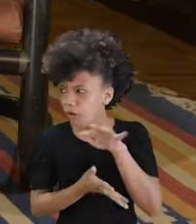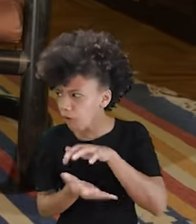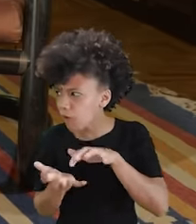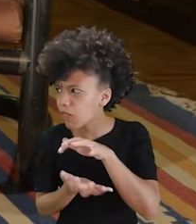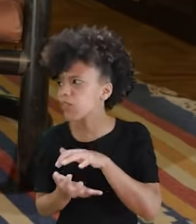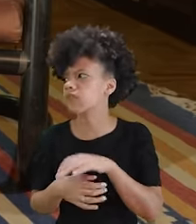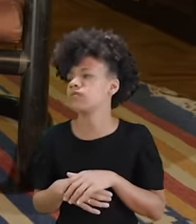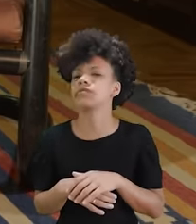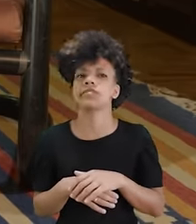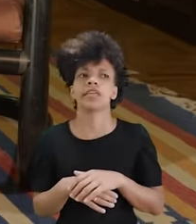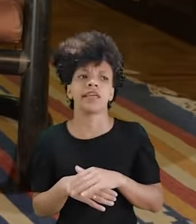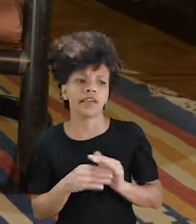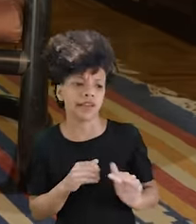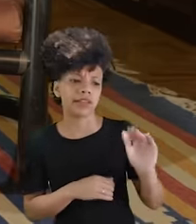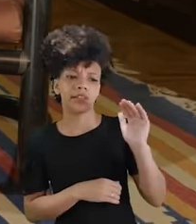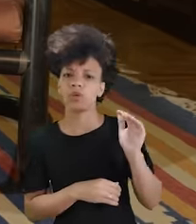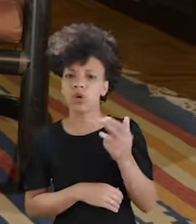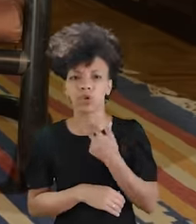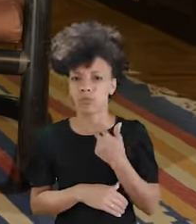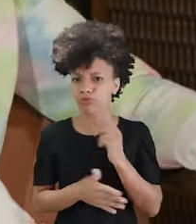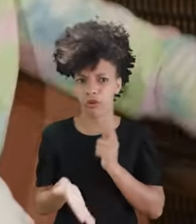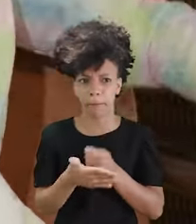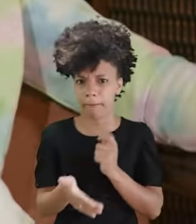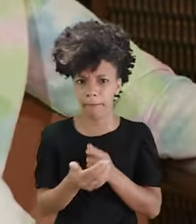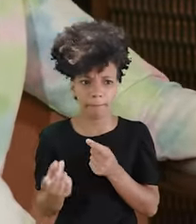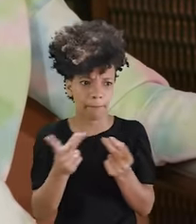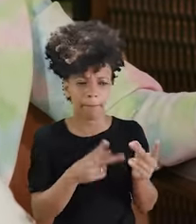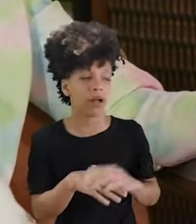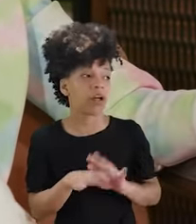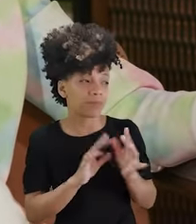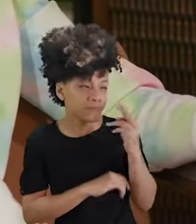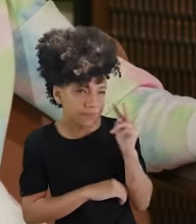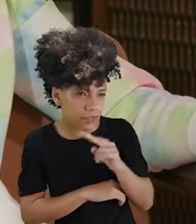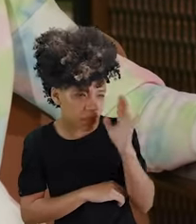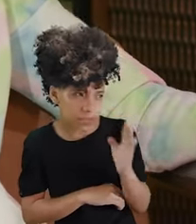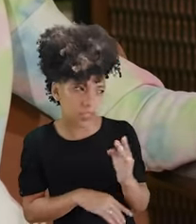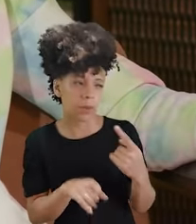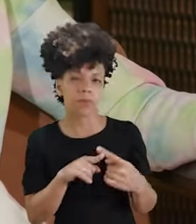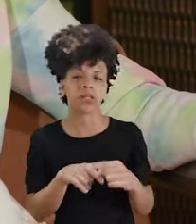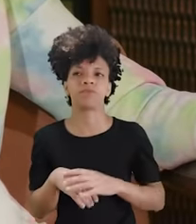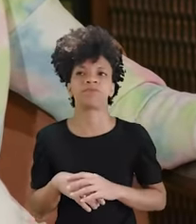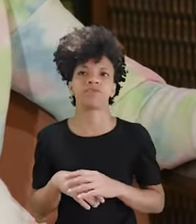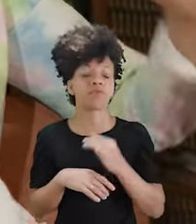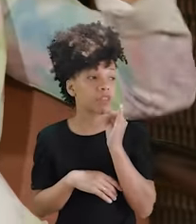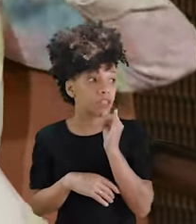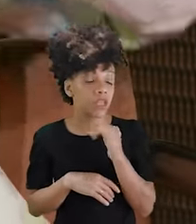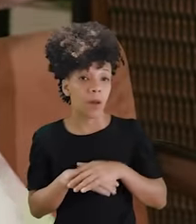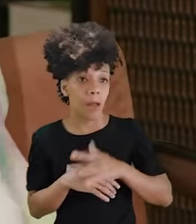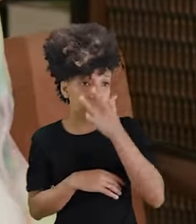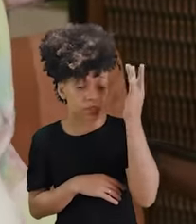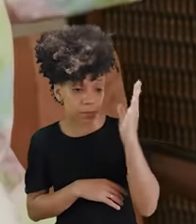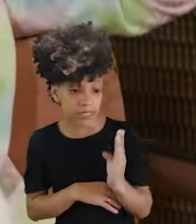crise seu Alice engarrafar mas sabe o que que eu vejo vejo o brasileiro o brasileiro ele